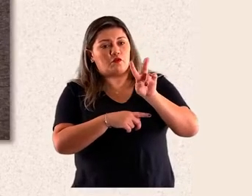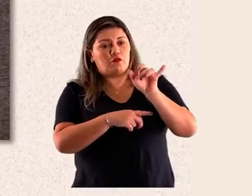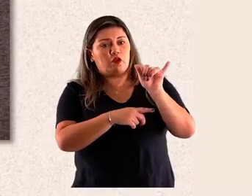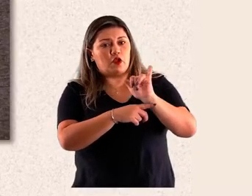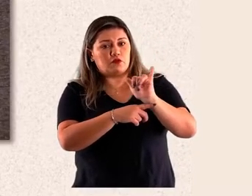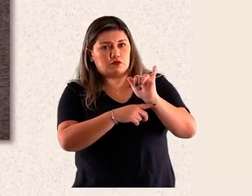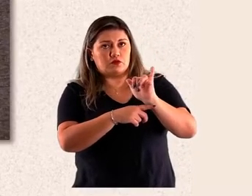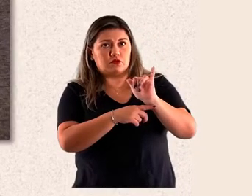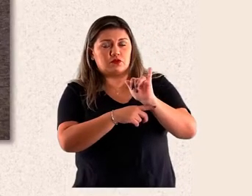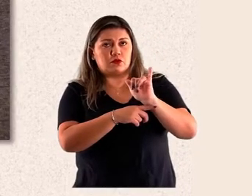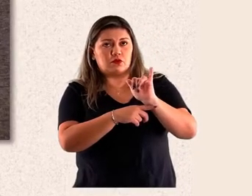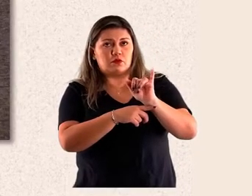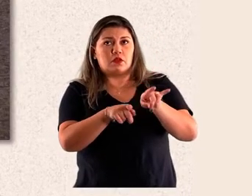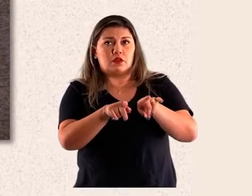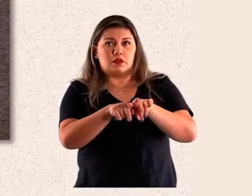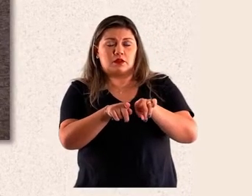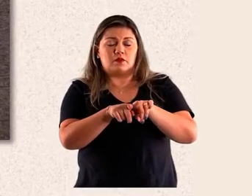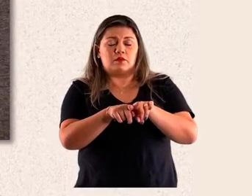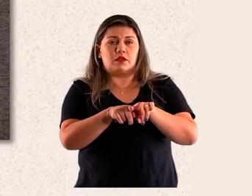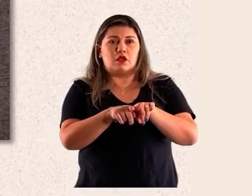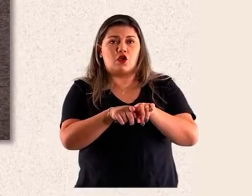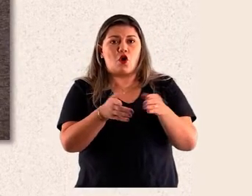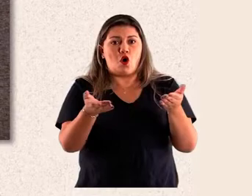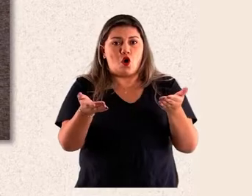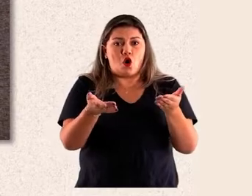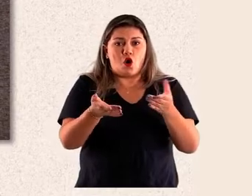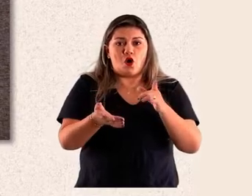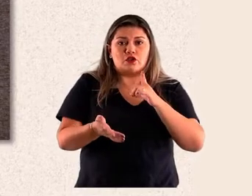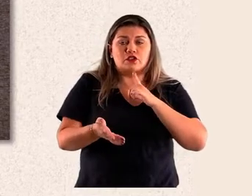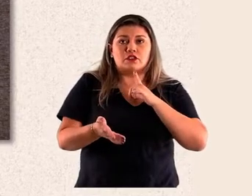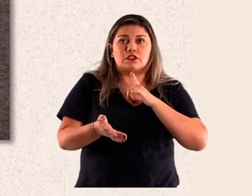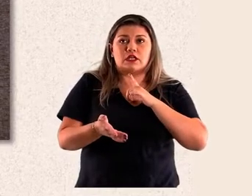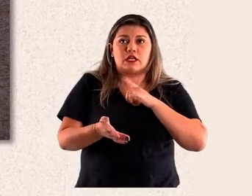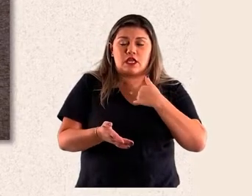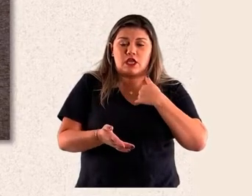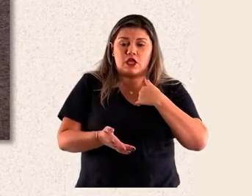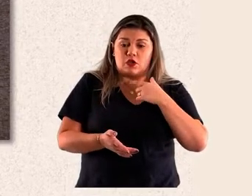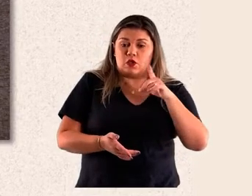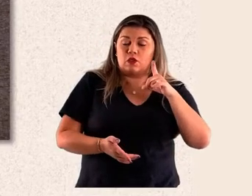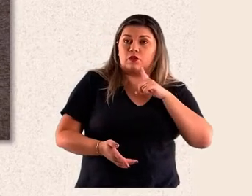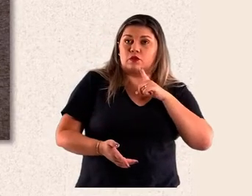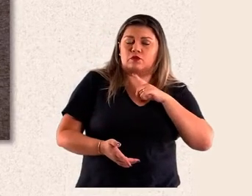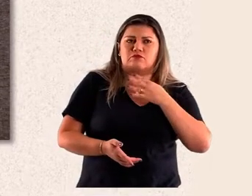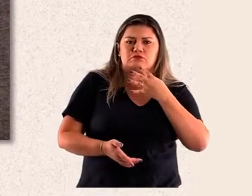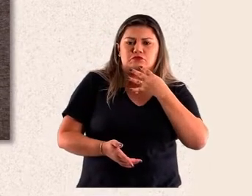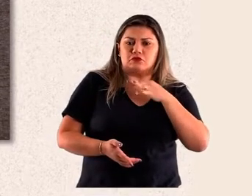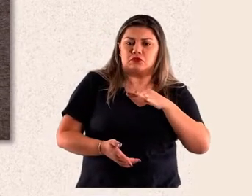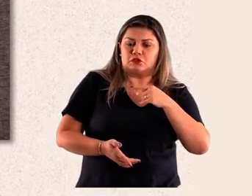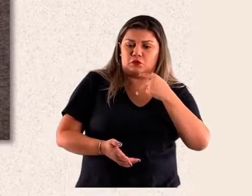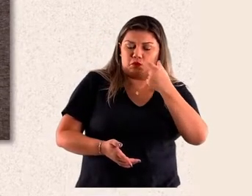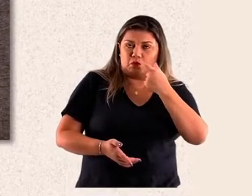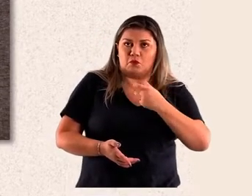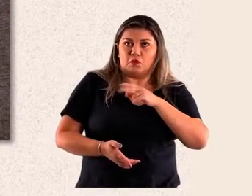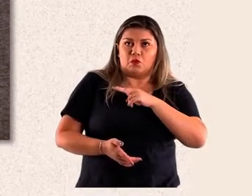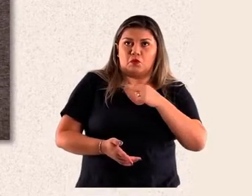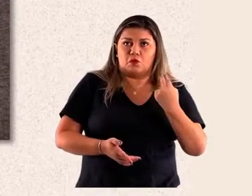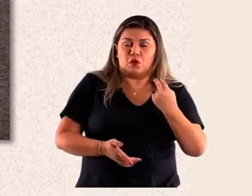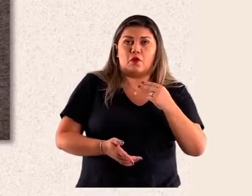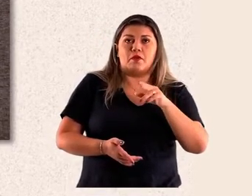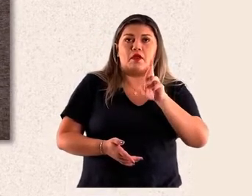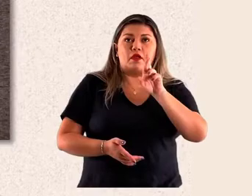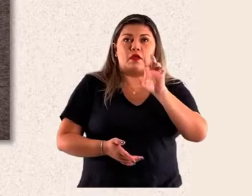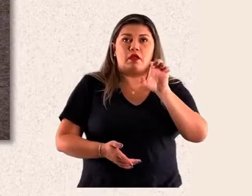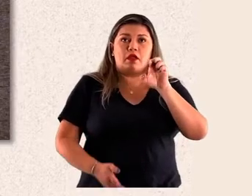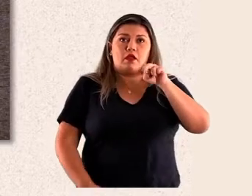do Senhor pelo YouTube e hoje a gente tá aqui eu tô aqui na verdade para quem não me conhece eu sou Renata auditor interno